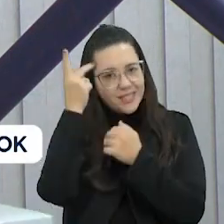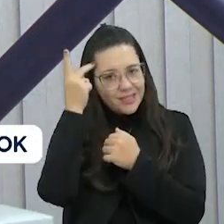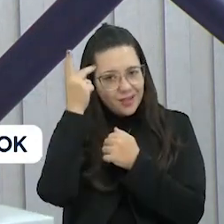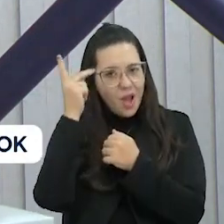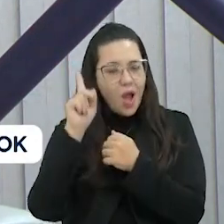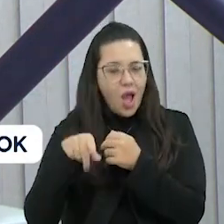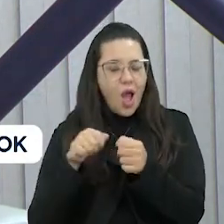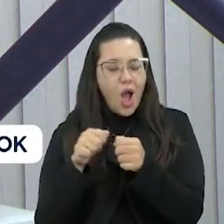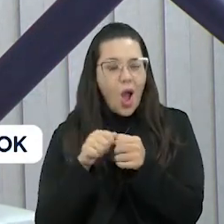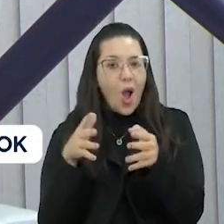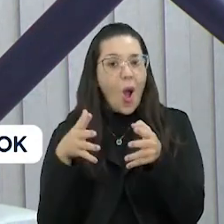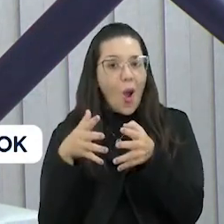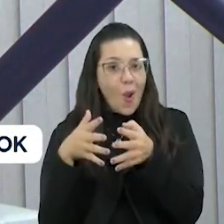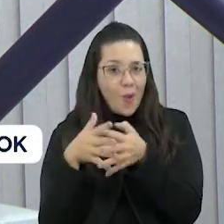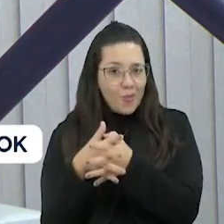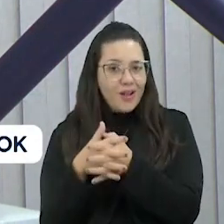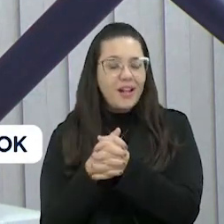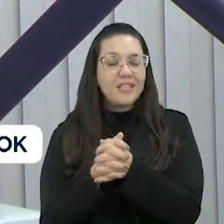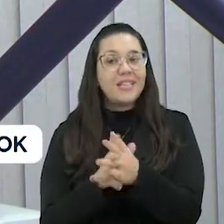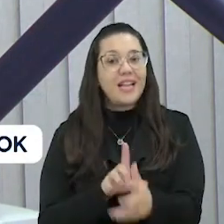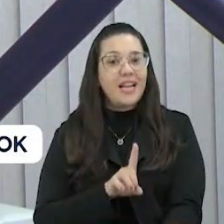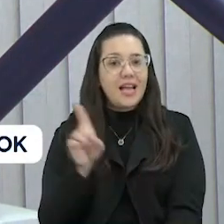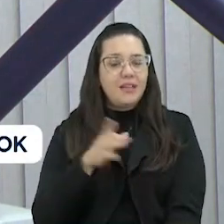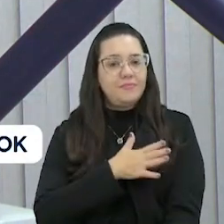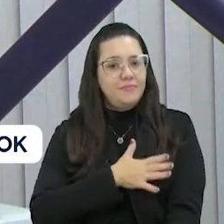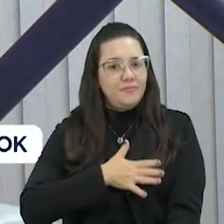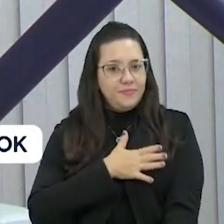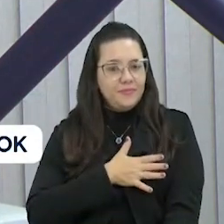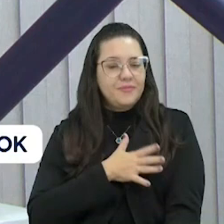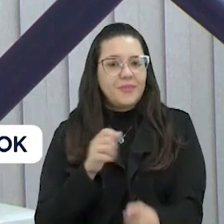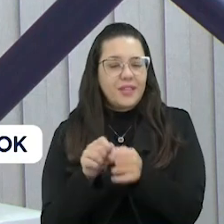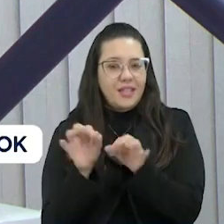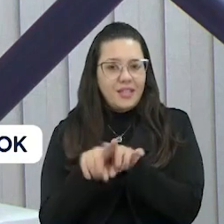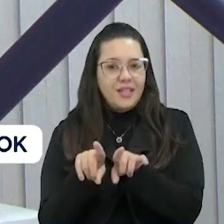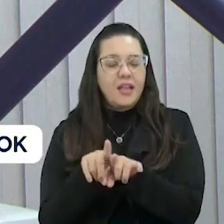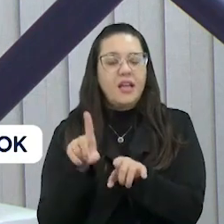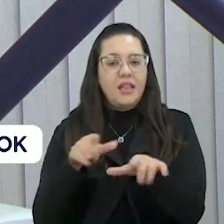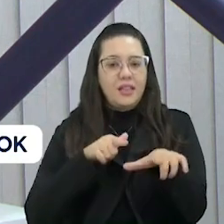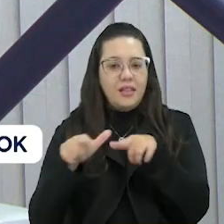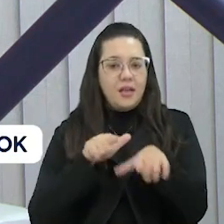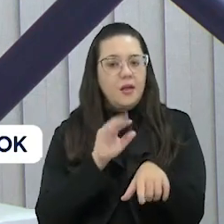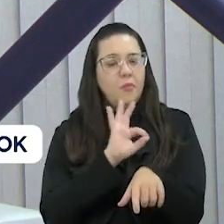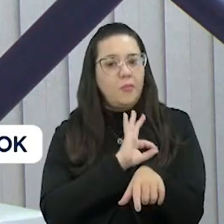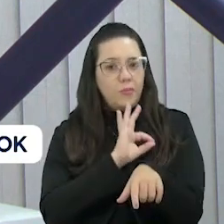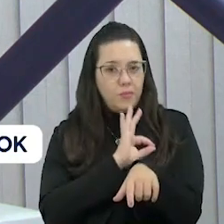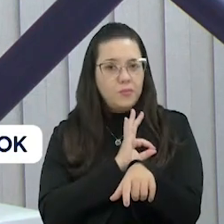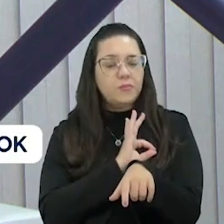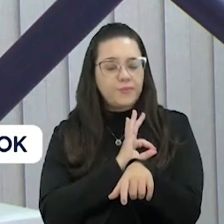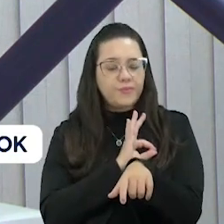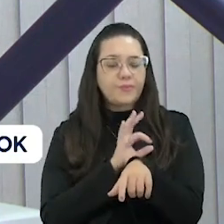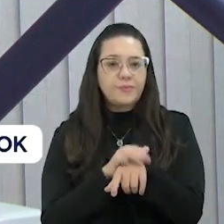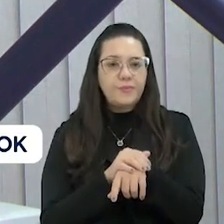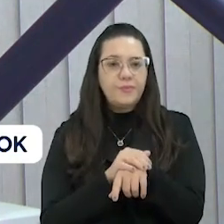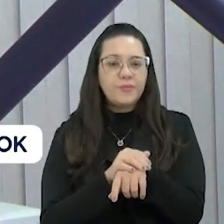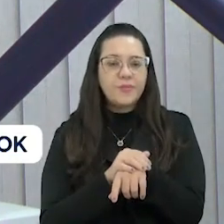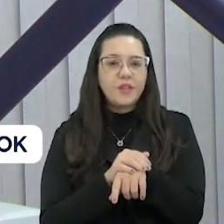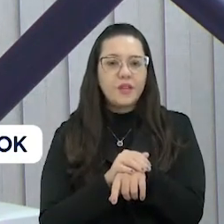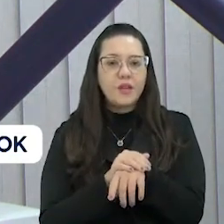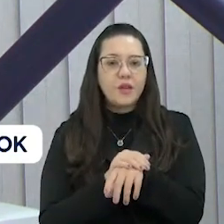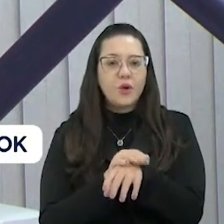trabalhar. Lá eu tive o prazer de comandar a Força Tática, então naquela época eu fui o comandante da Força Tática na região, né, do